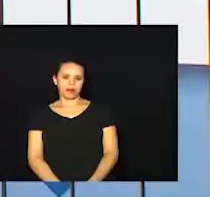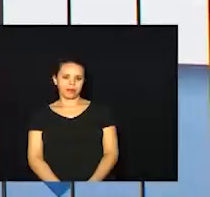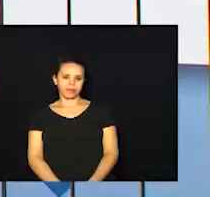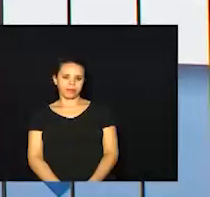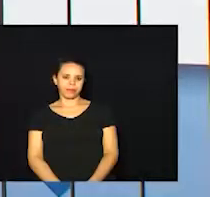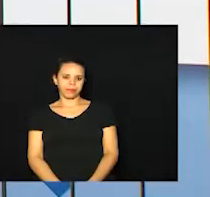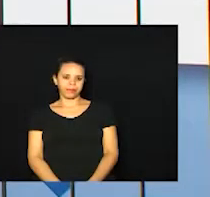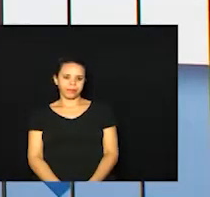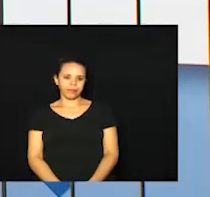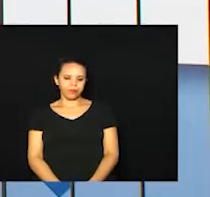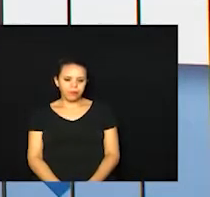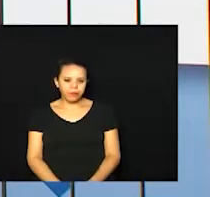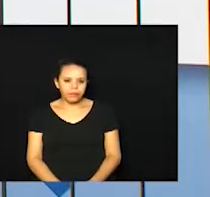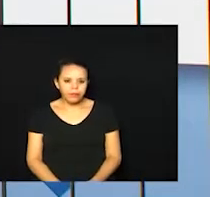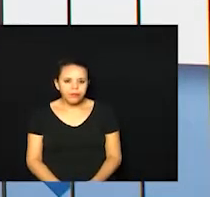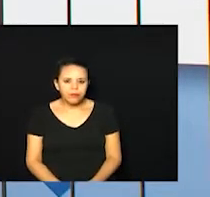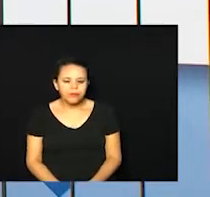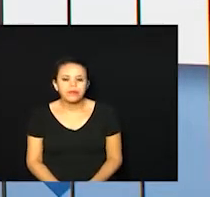cidade.